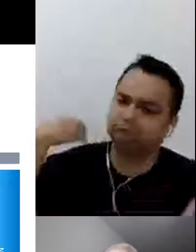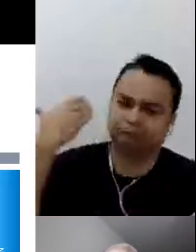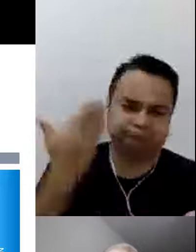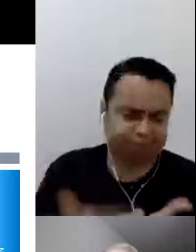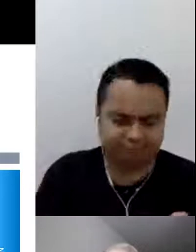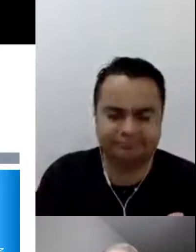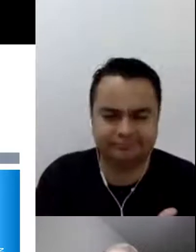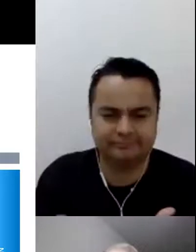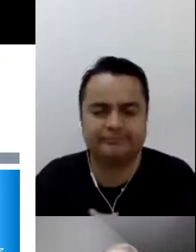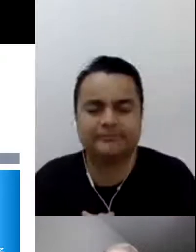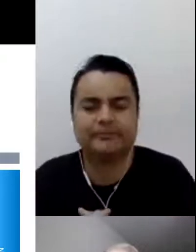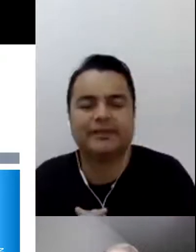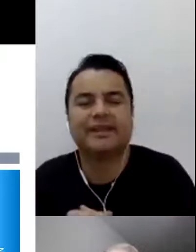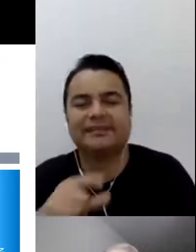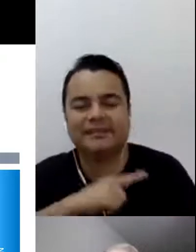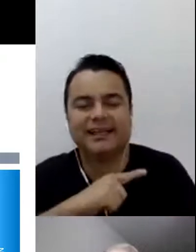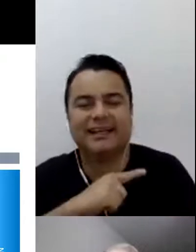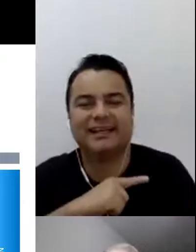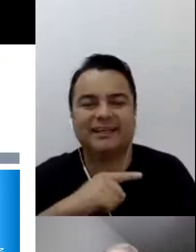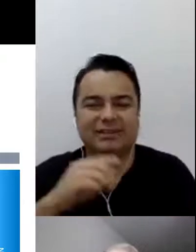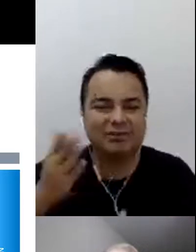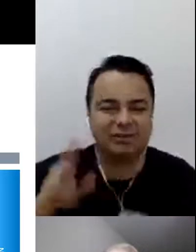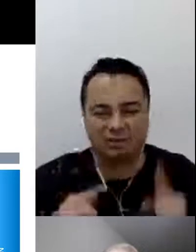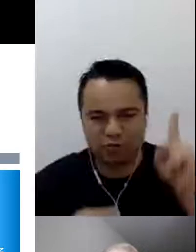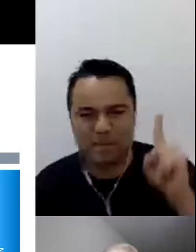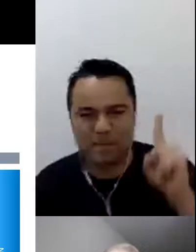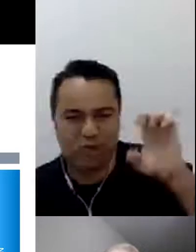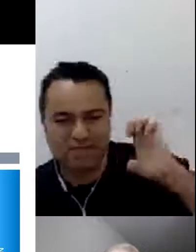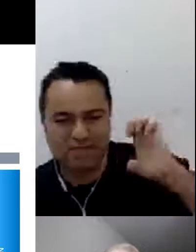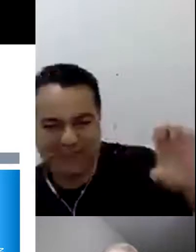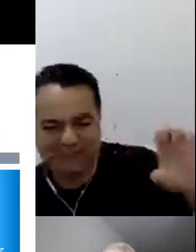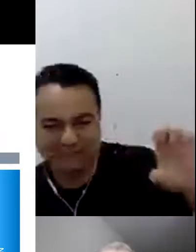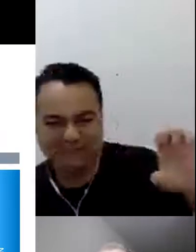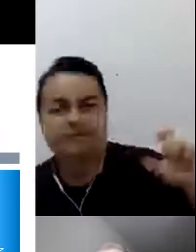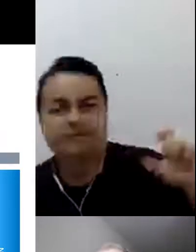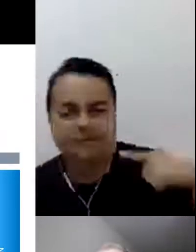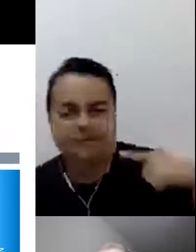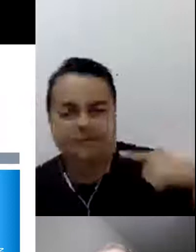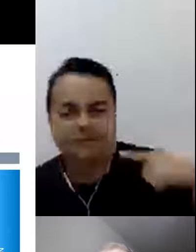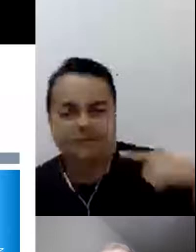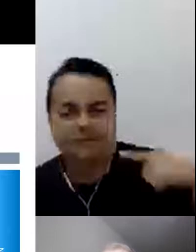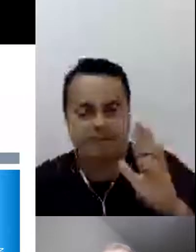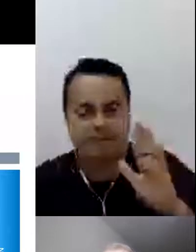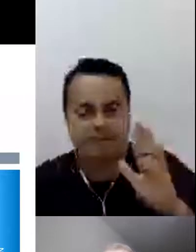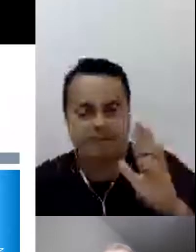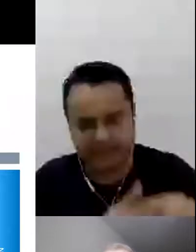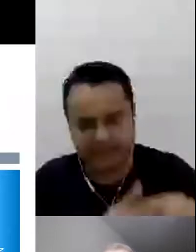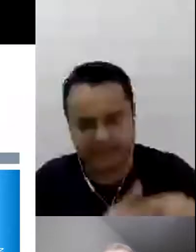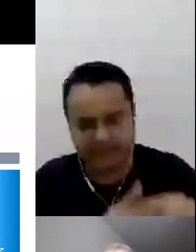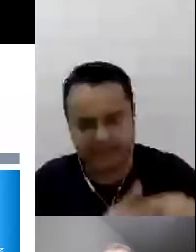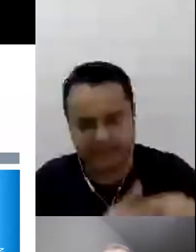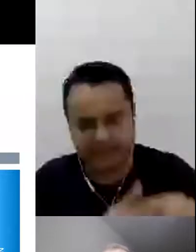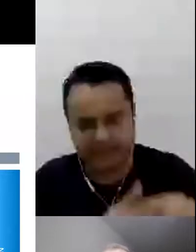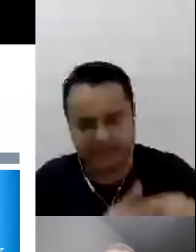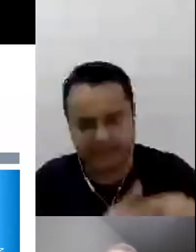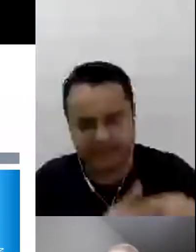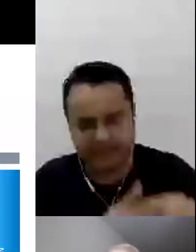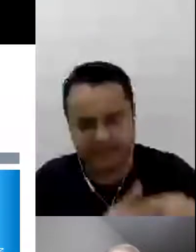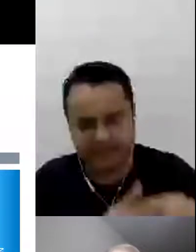na parte superior esquerda, onde você tem um projeto mecânico desse produto, testes,